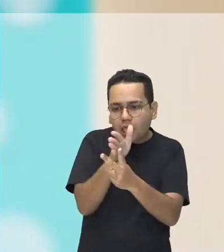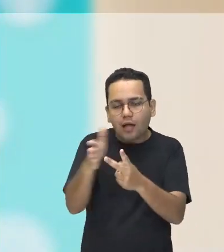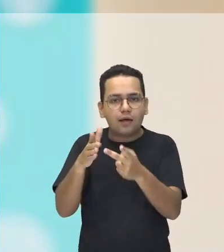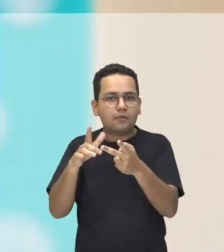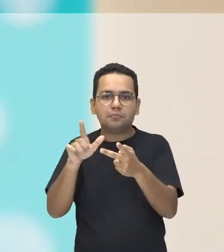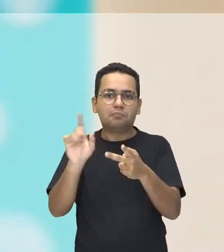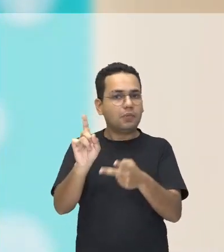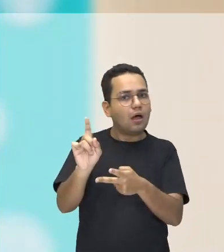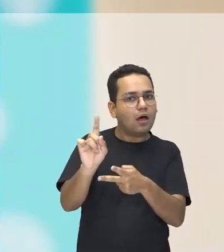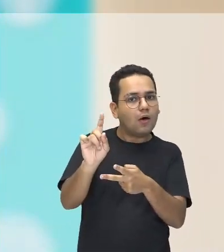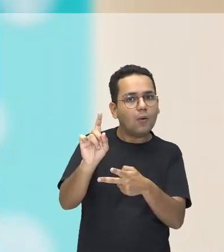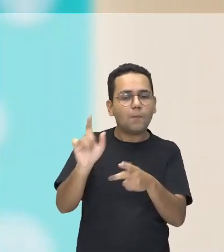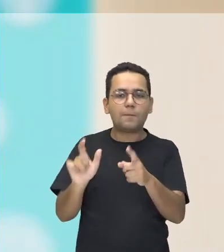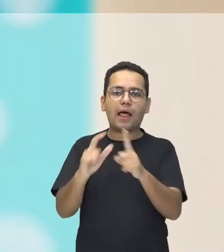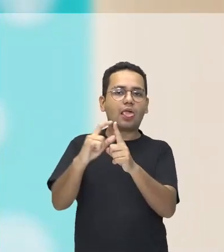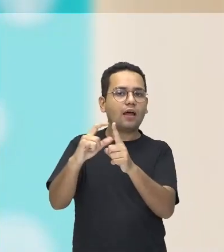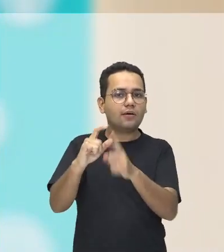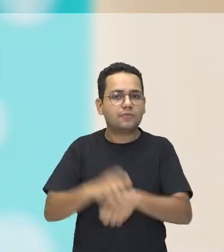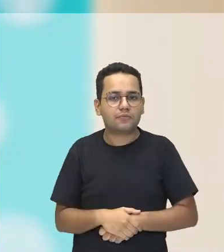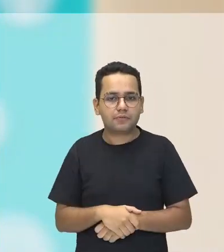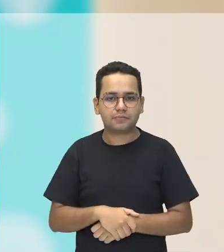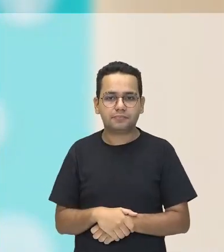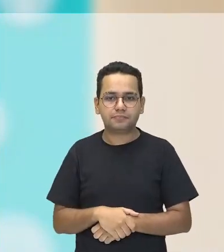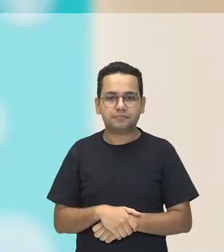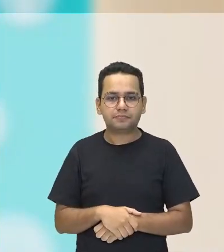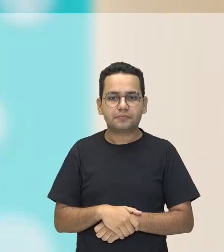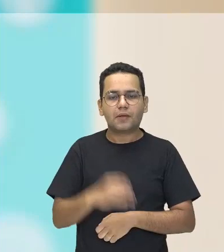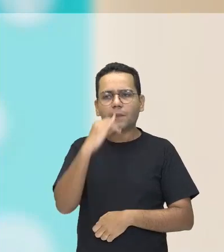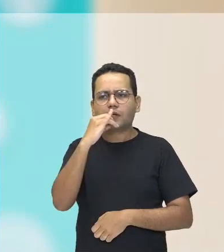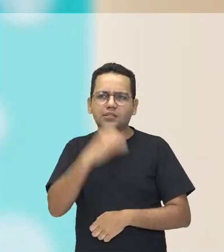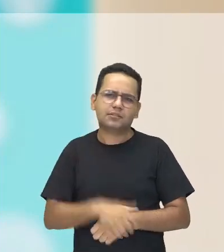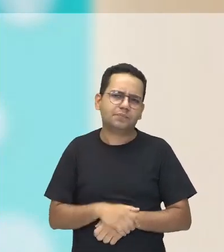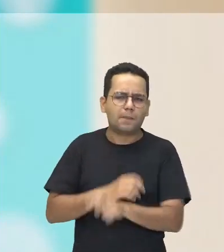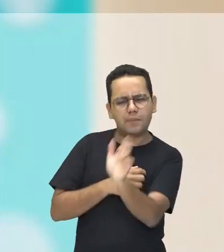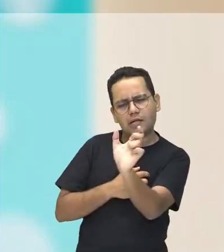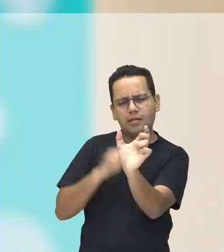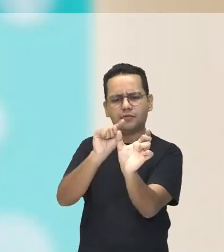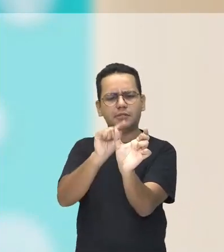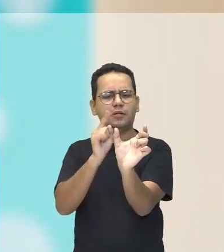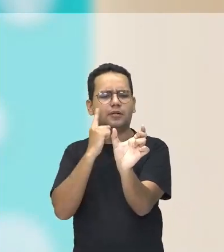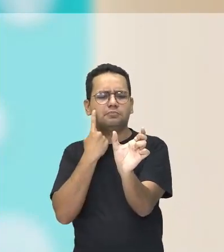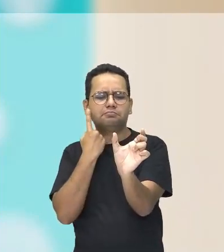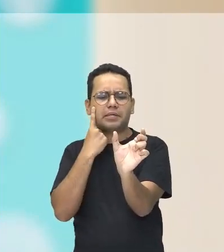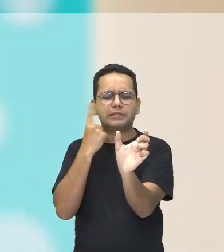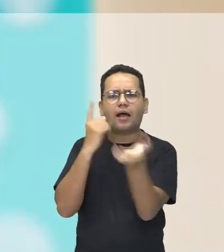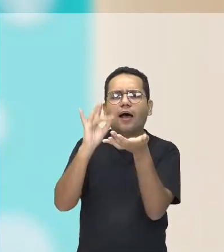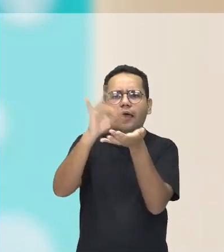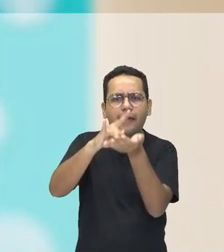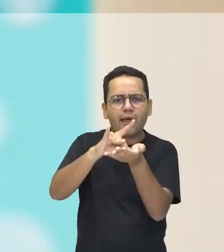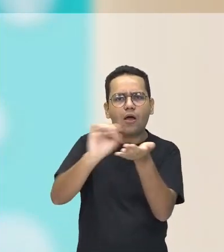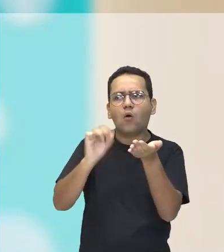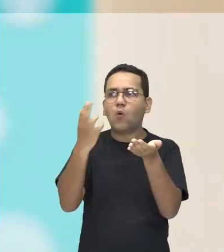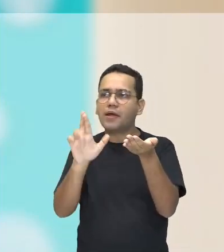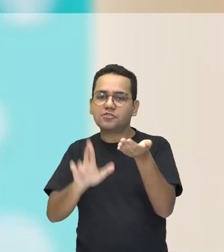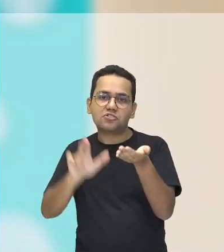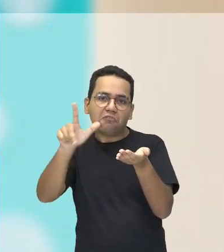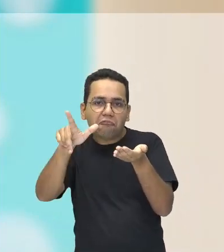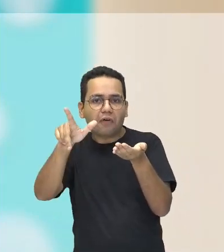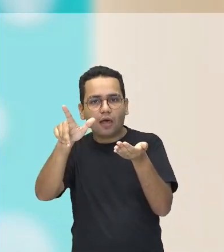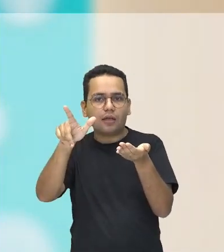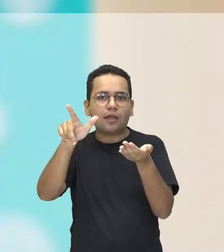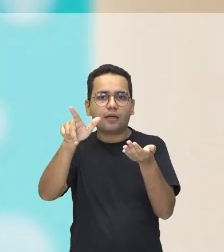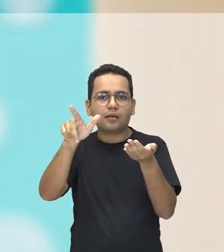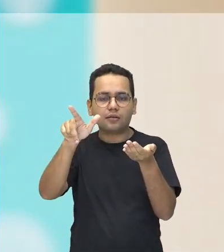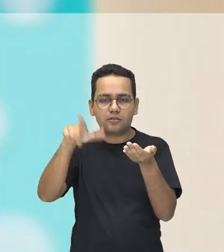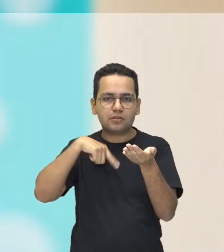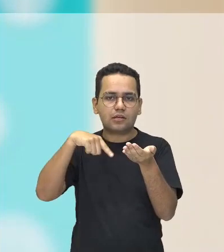que apresentem aquele sentido ali, esse sentido aqui, ó, é real mesmo, não é um sentido diferente daquele que está